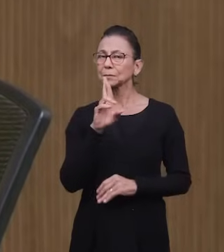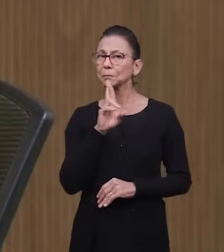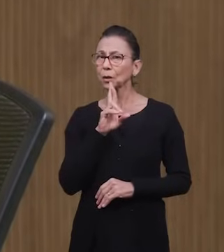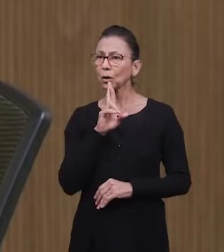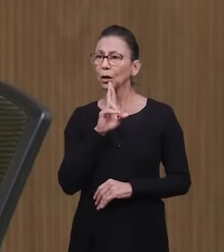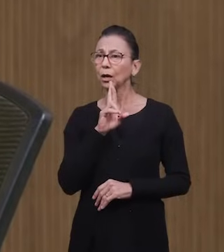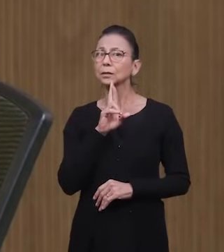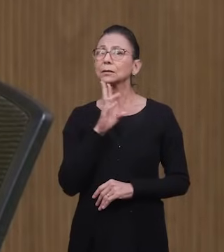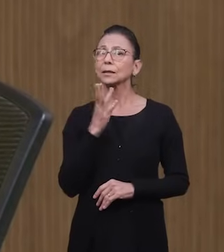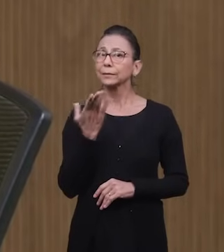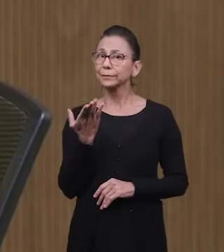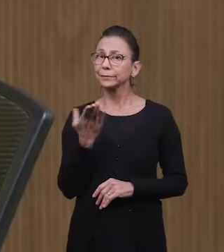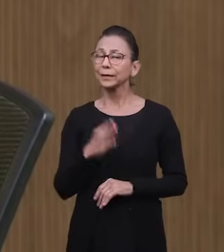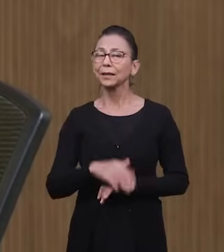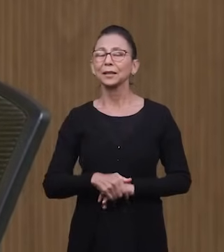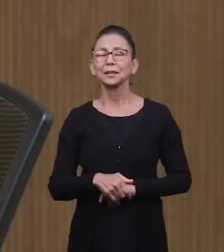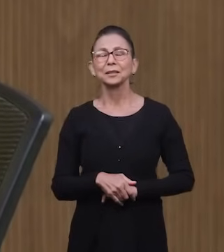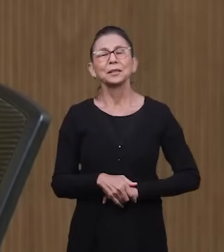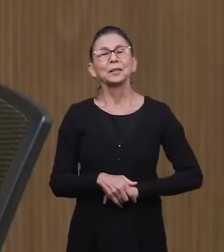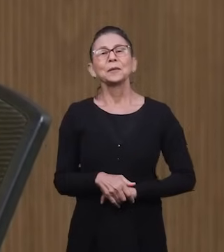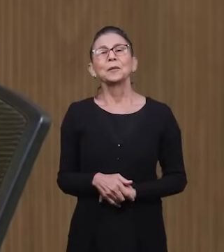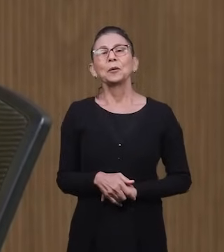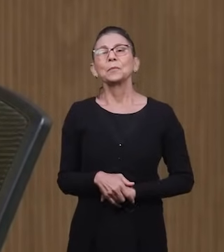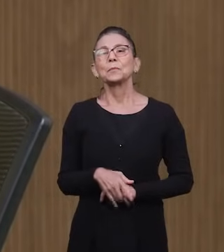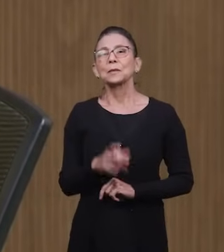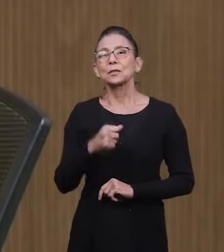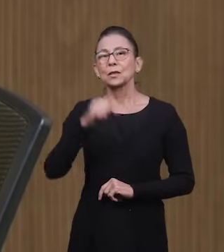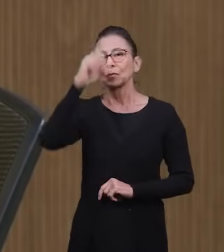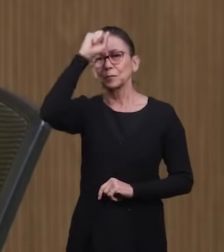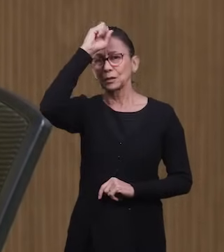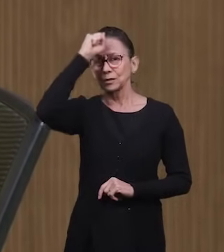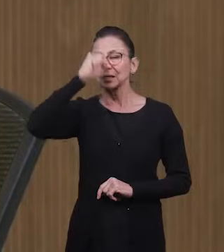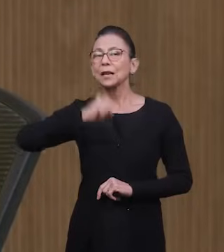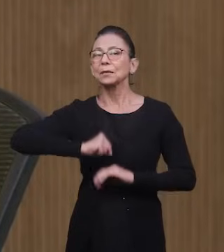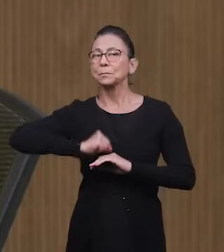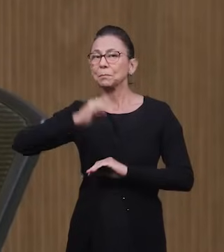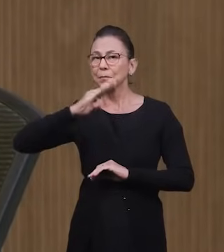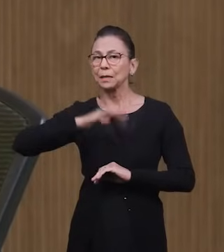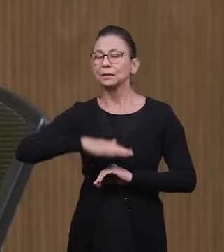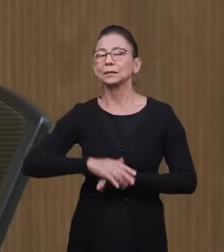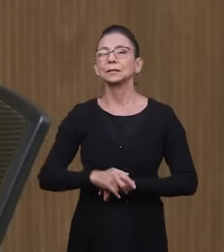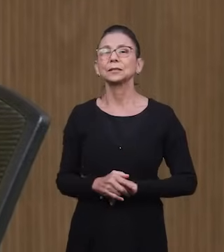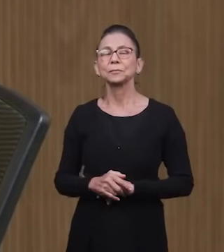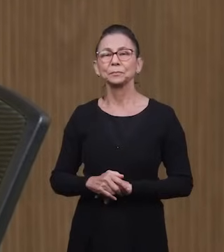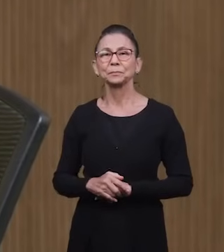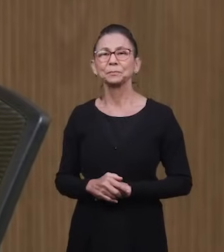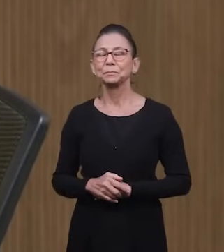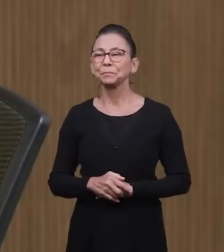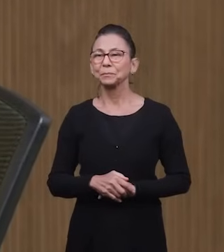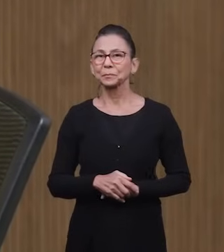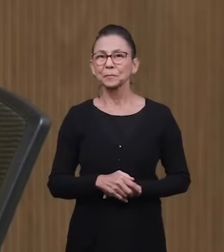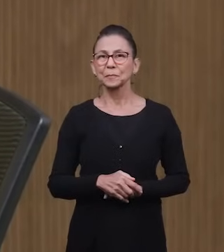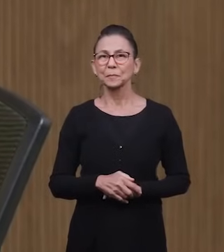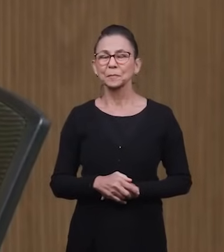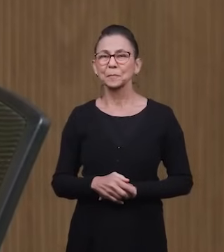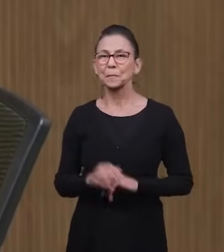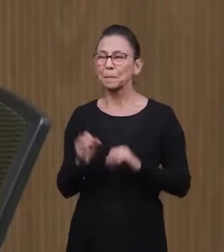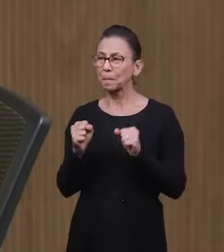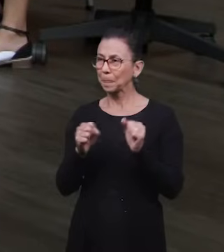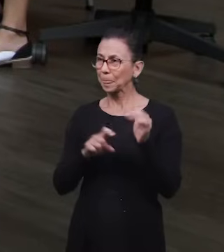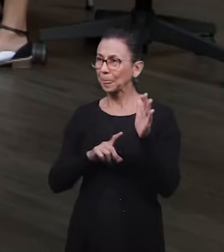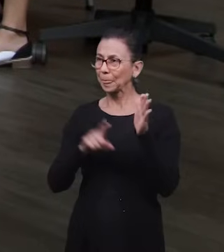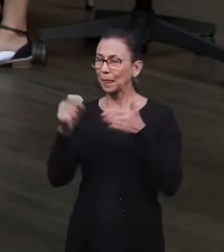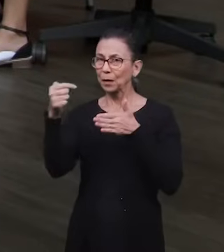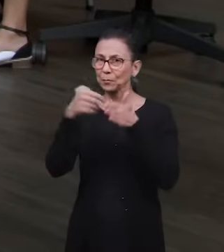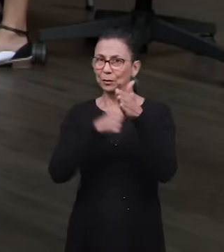né? Respostas difíceis, mas com certeza tem sido já um aprendizado muito grande para nós. E agora mais uma pergunta, o André pode fazer essa